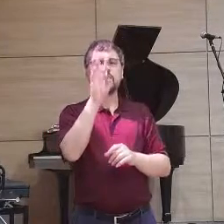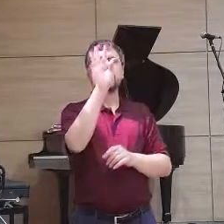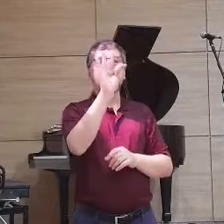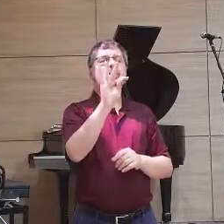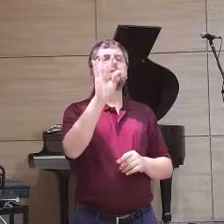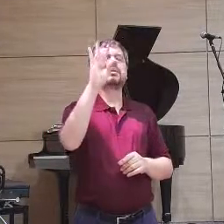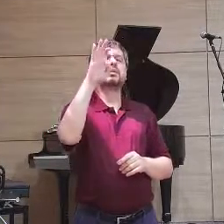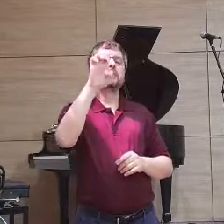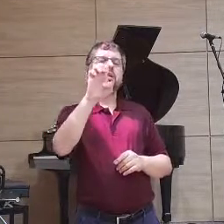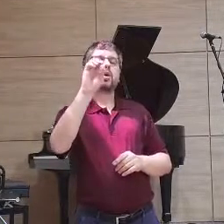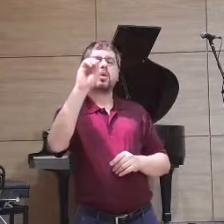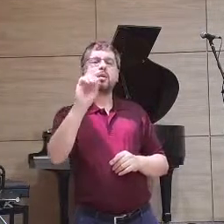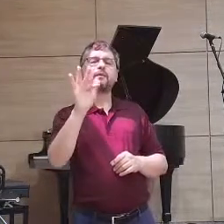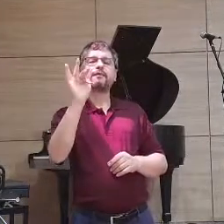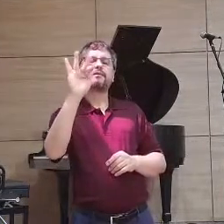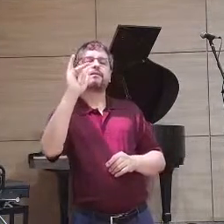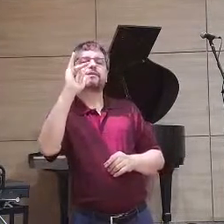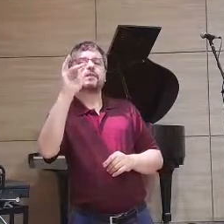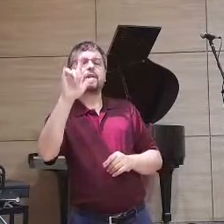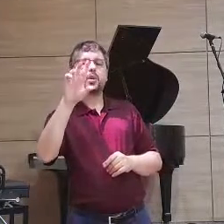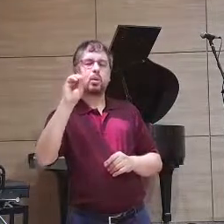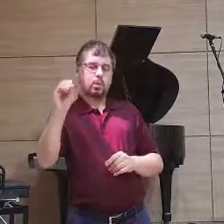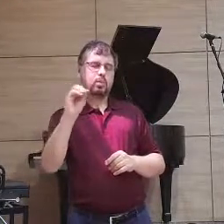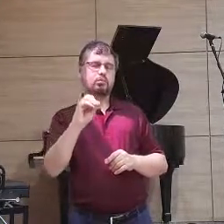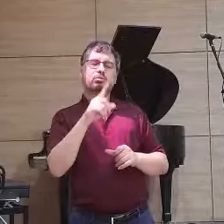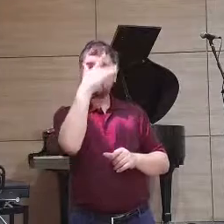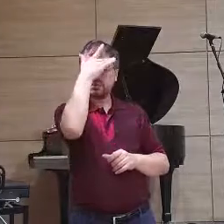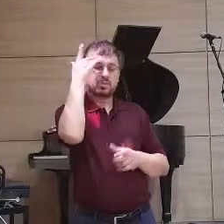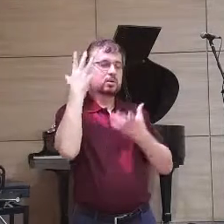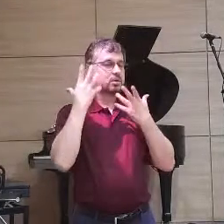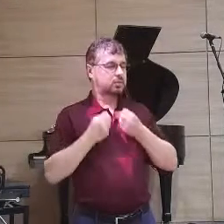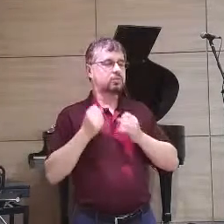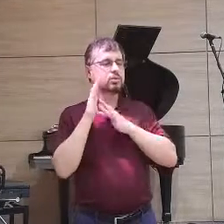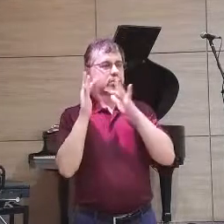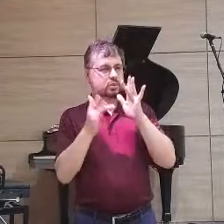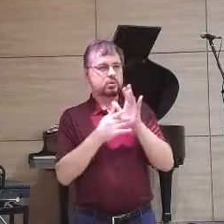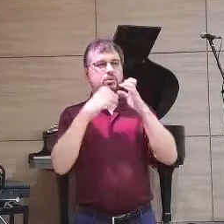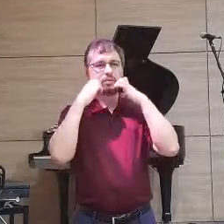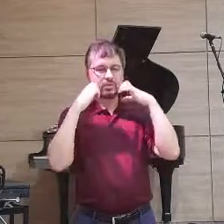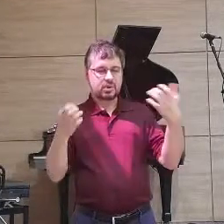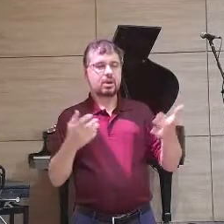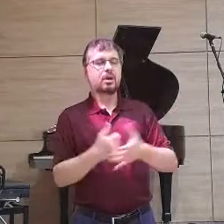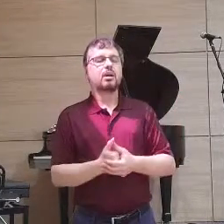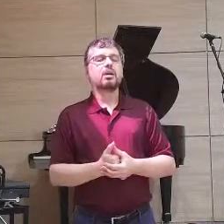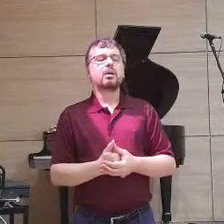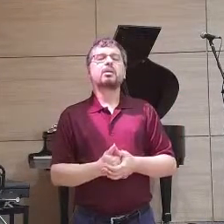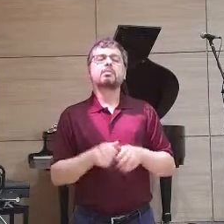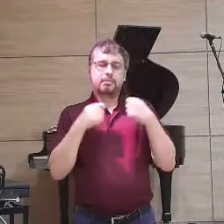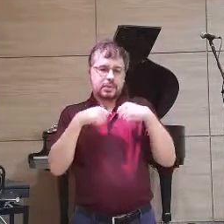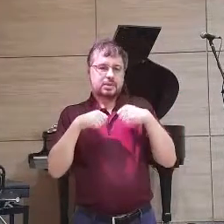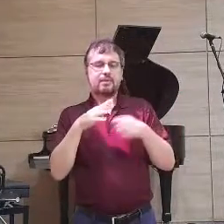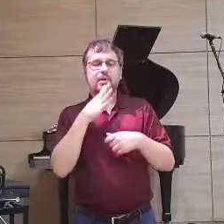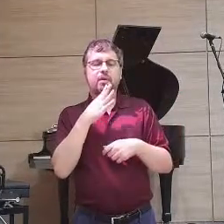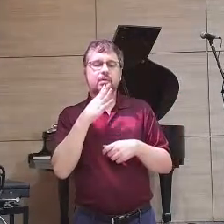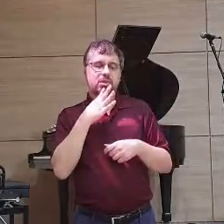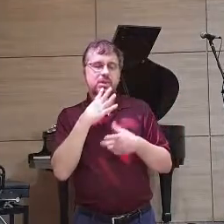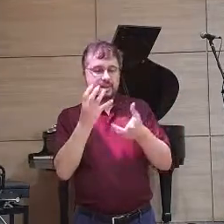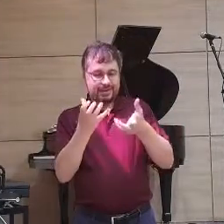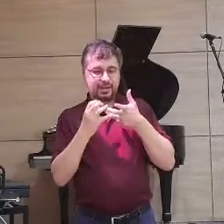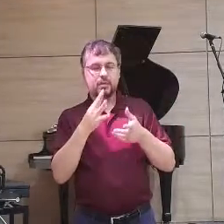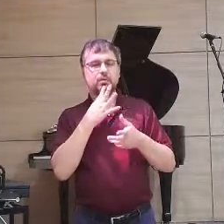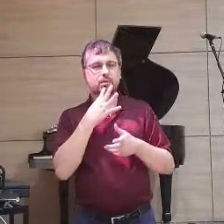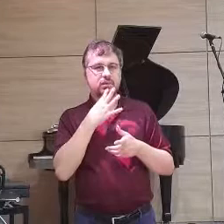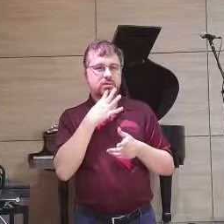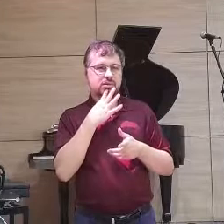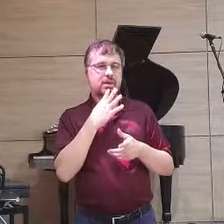esse senhor ele havia se convertido ao cristianismo o evangelho e ele precisava conhecer as verdades pelas quais ele